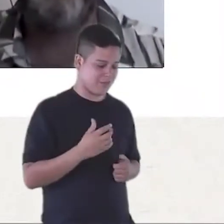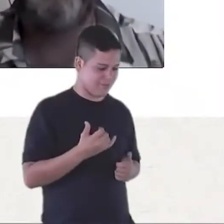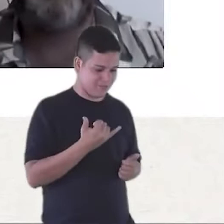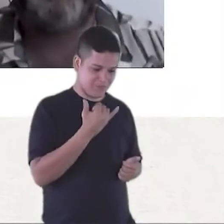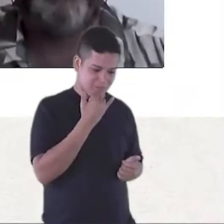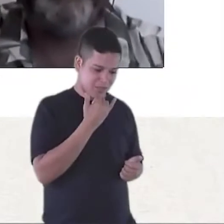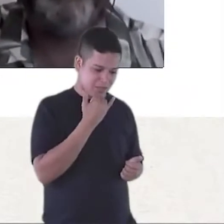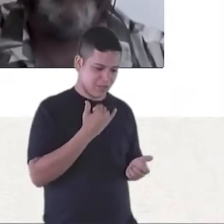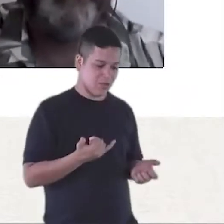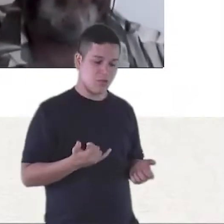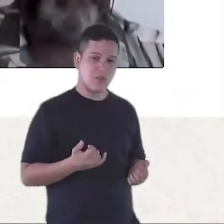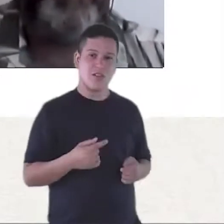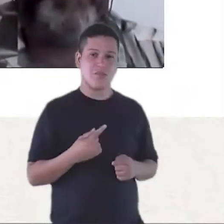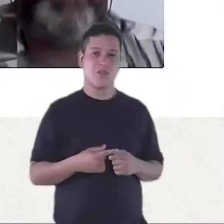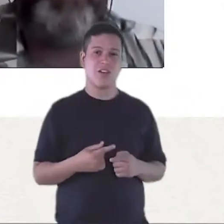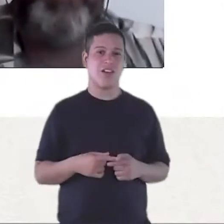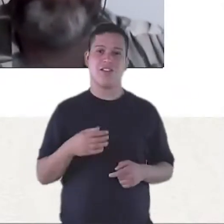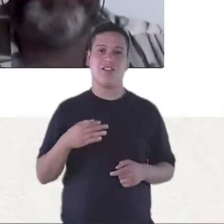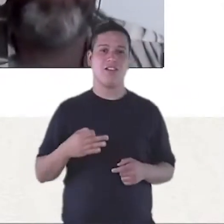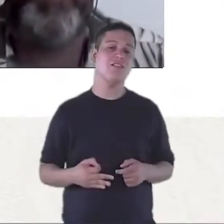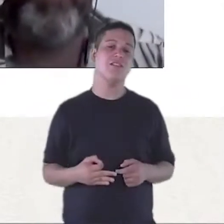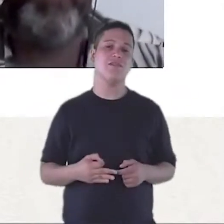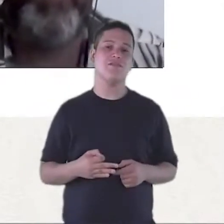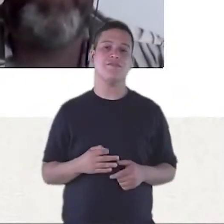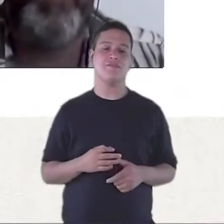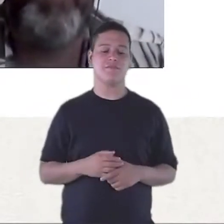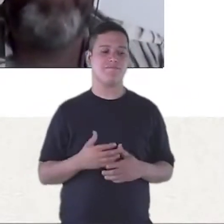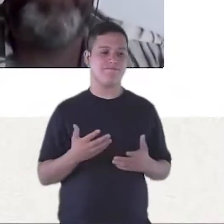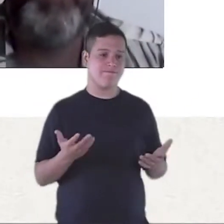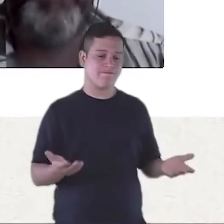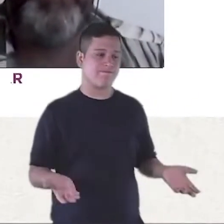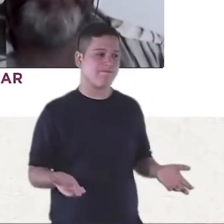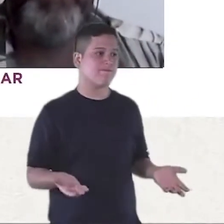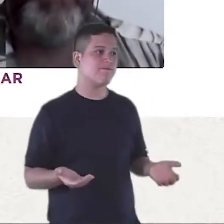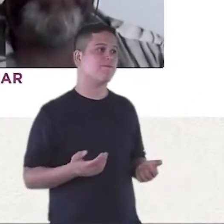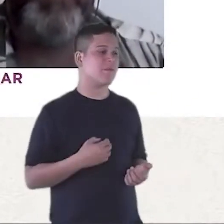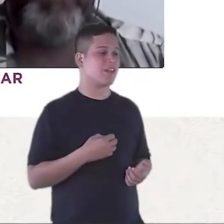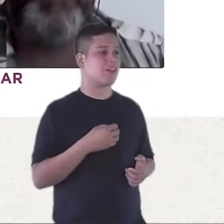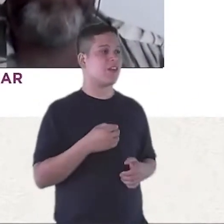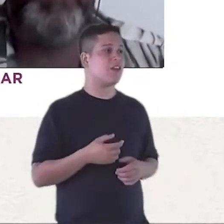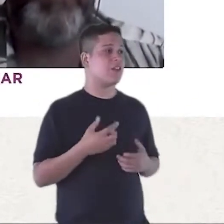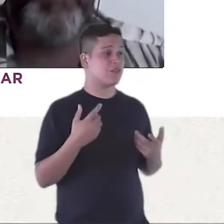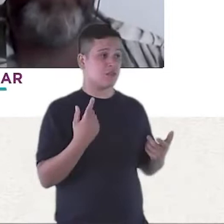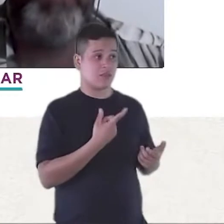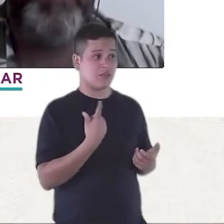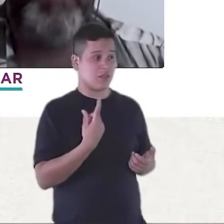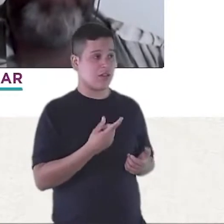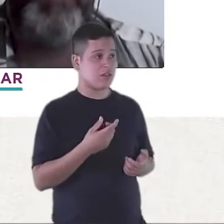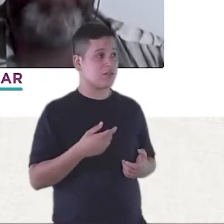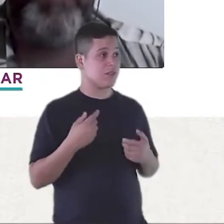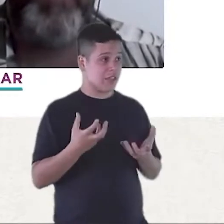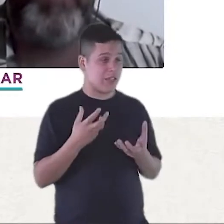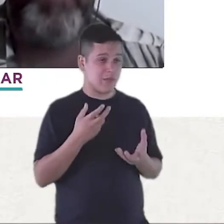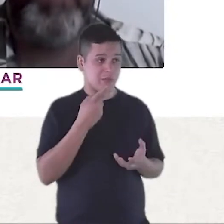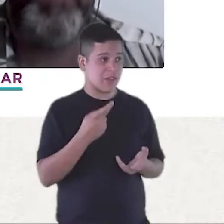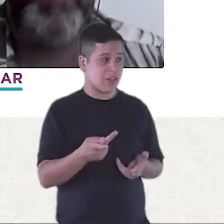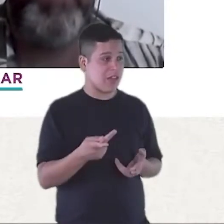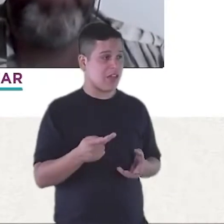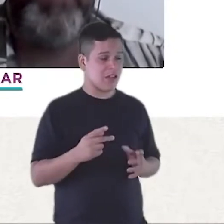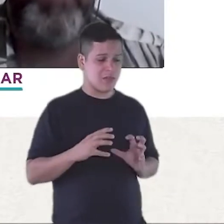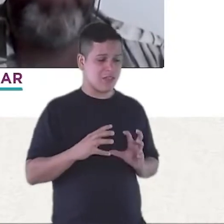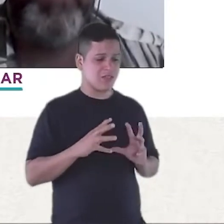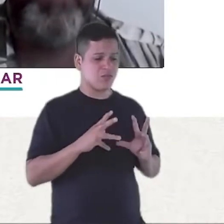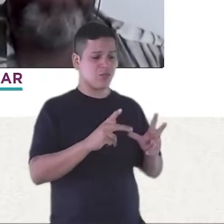Fica aí essa espécie de homenagem, né? Na verdade, uma homenagem mesmo a tanta gente que perdeu seus filhos nessa